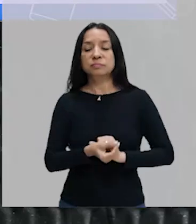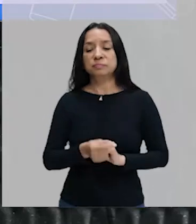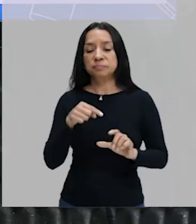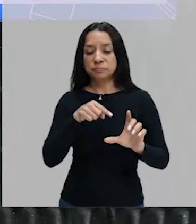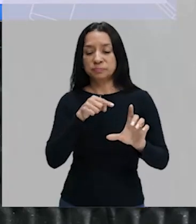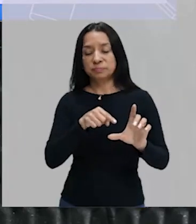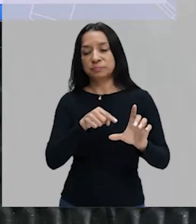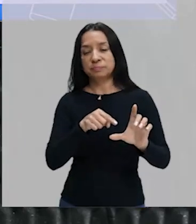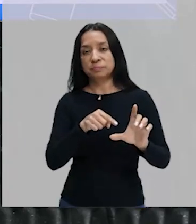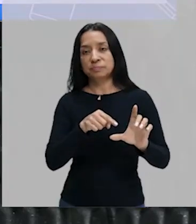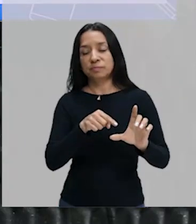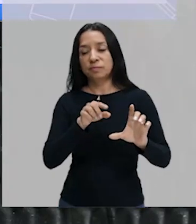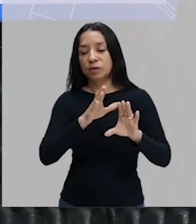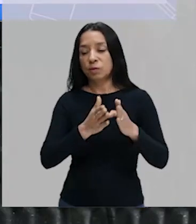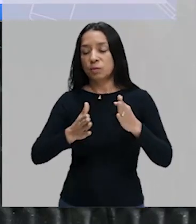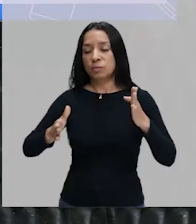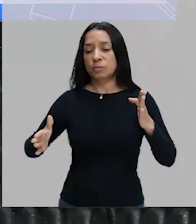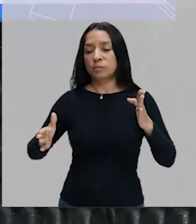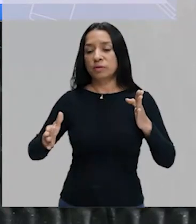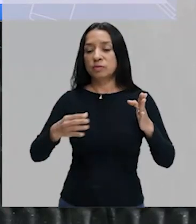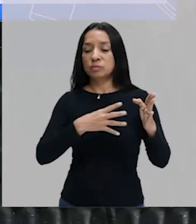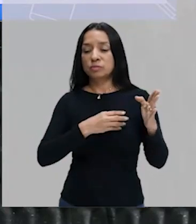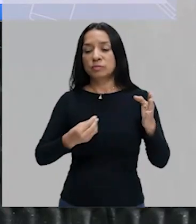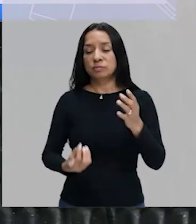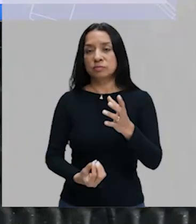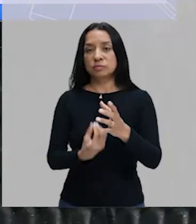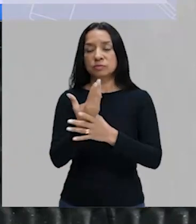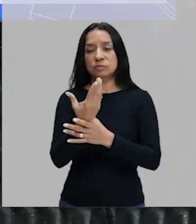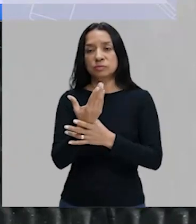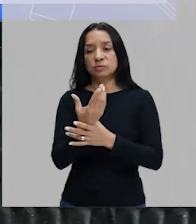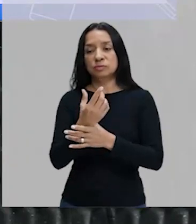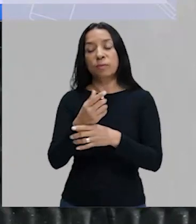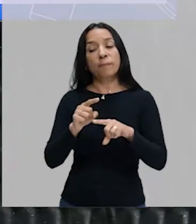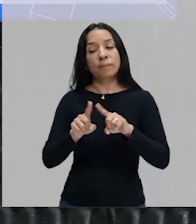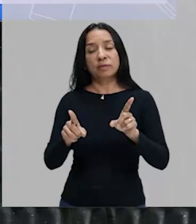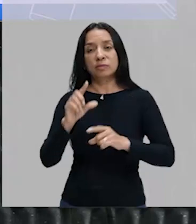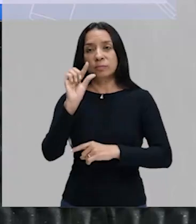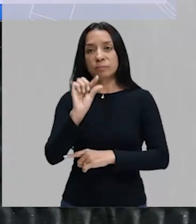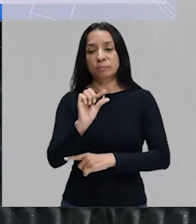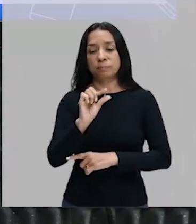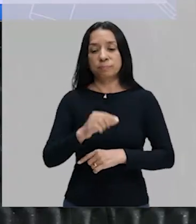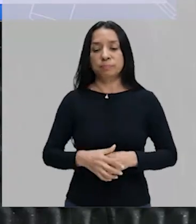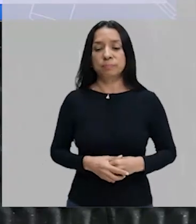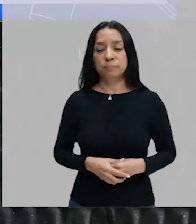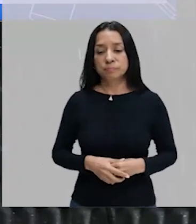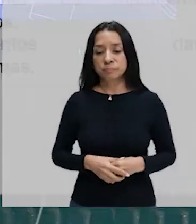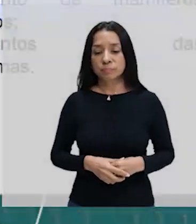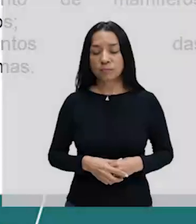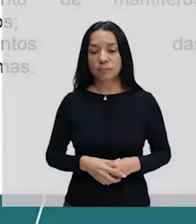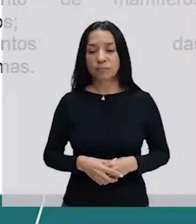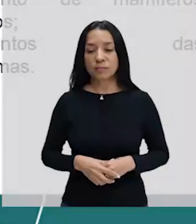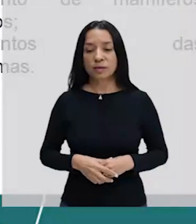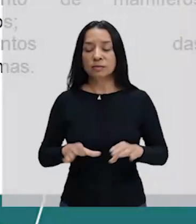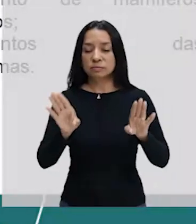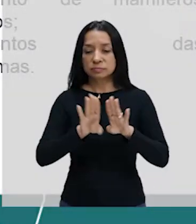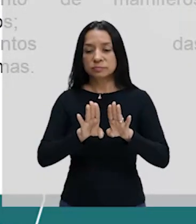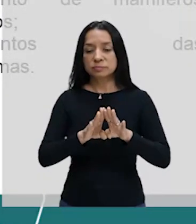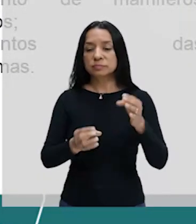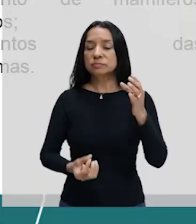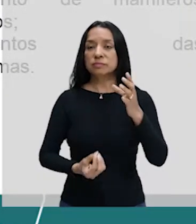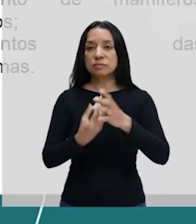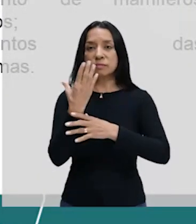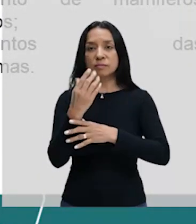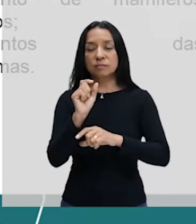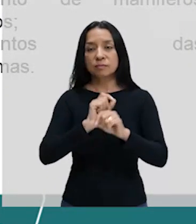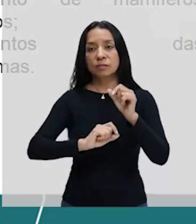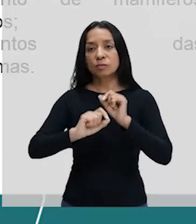aqui do Cretáceo, os mamíferos eles surgem, só que ainda são pequenos, tá? E também aqui aparecimento